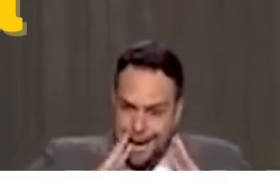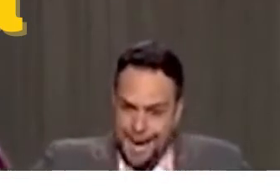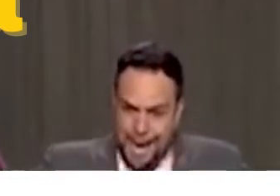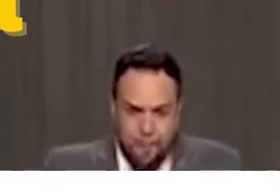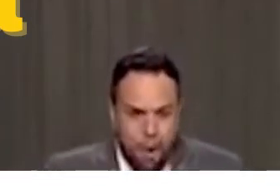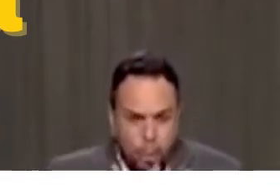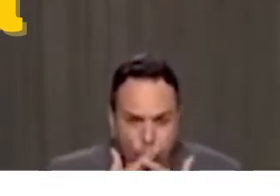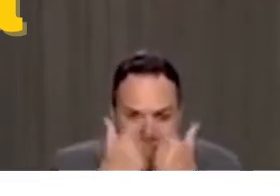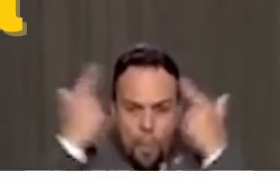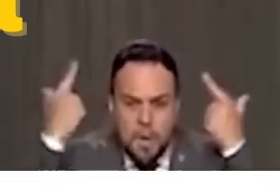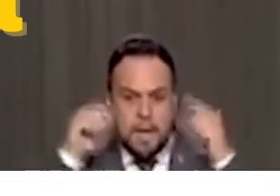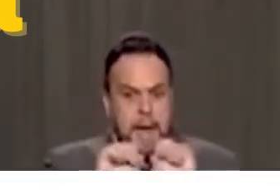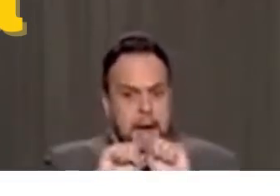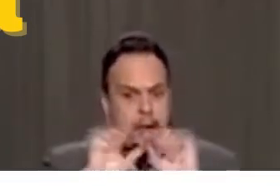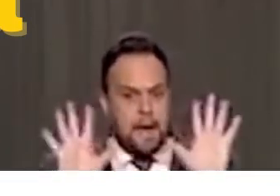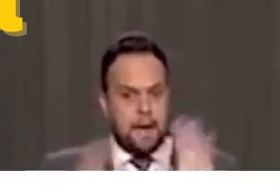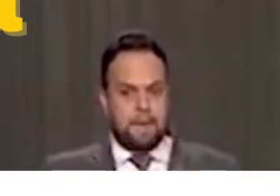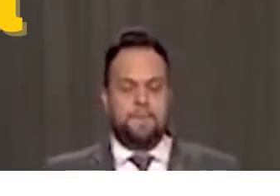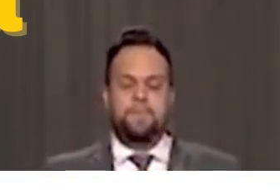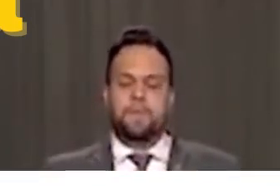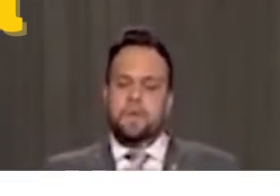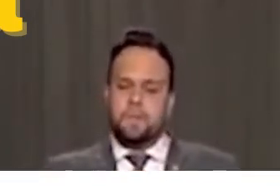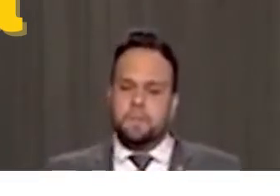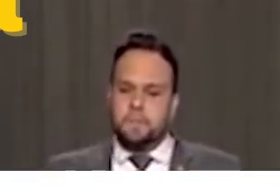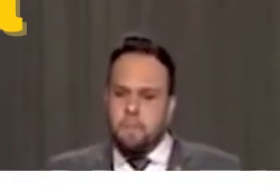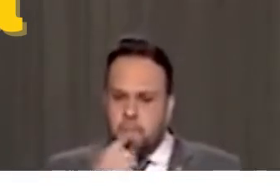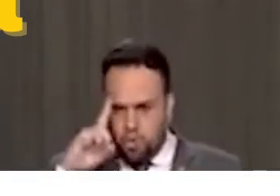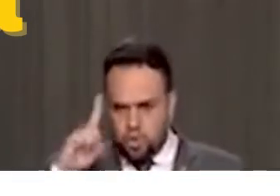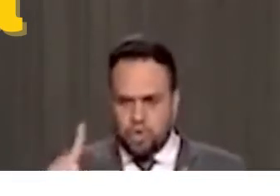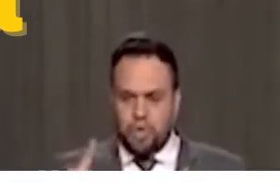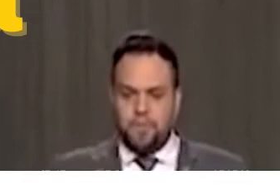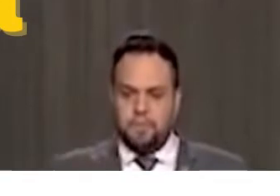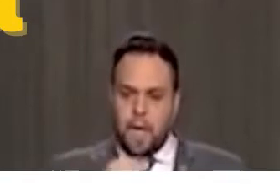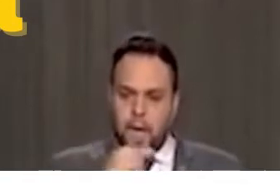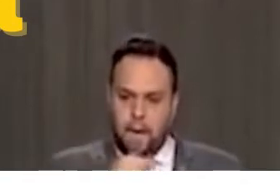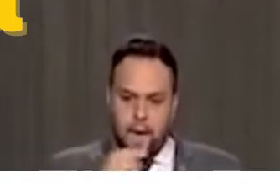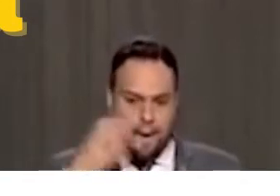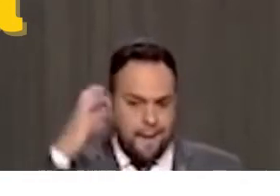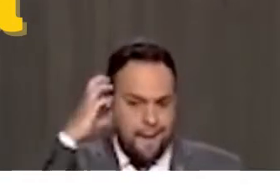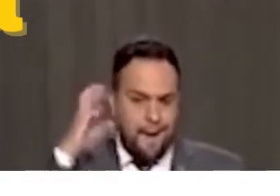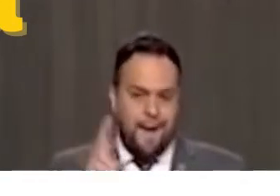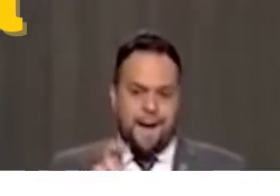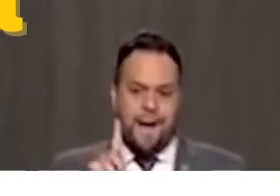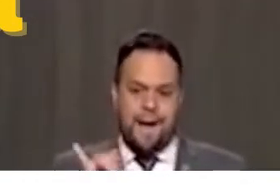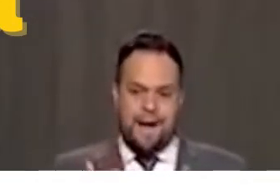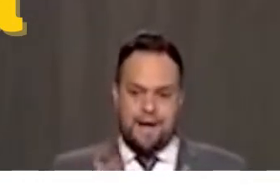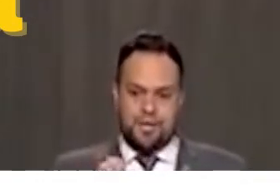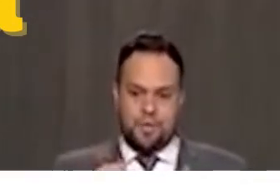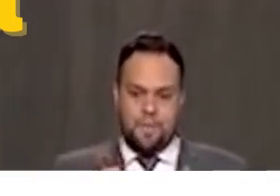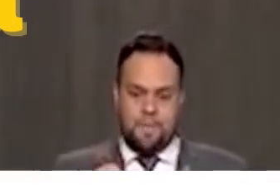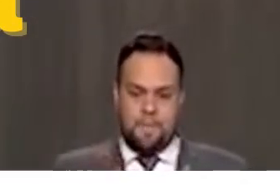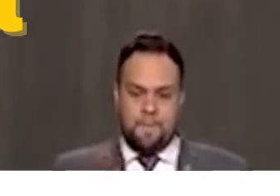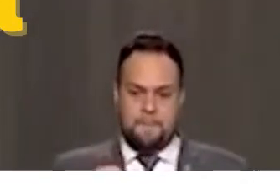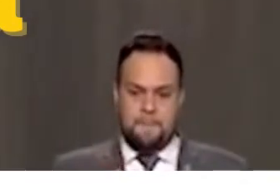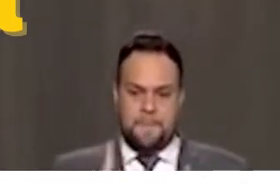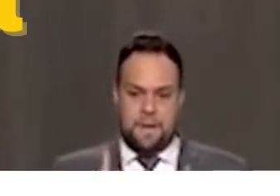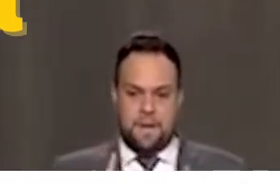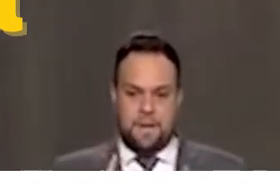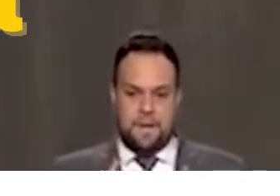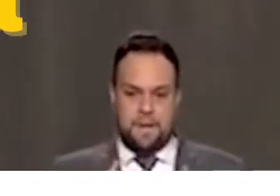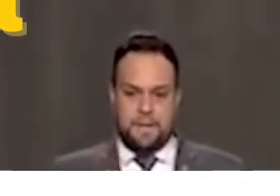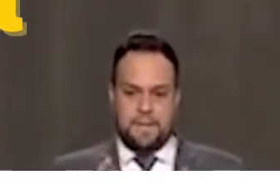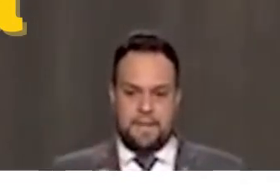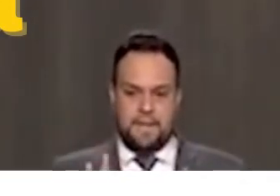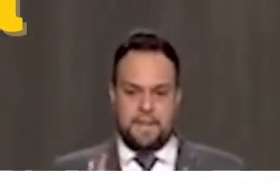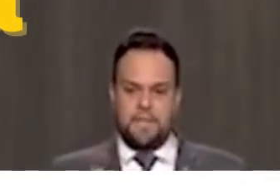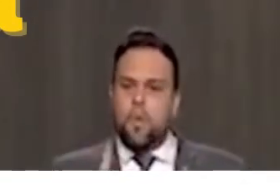disso. Presidente, bom dia. Muitas vezes eu sou um repórter da Rádio Bandeirantes. A gente está ouvindo na Rádio Bandeirantes também. Esse é seu último ano de governo.